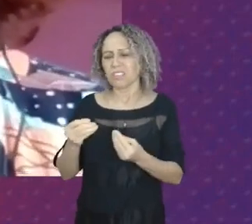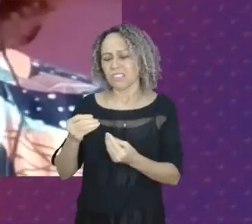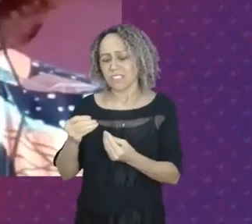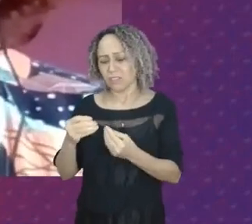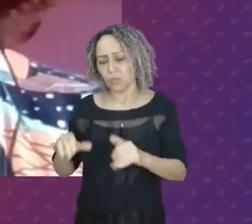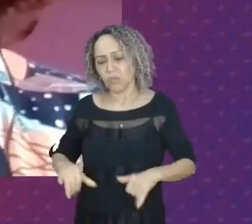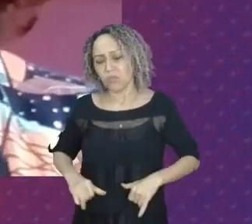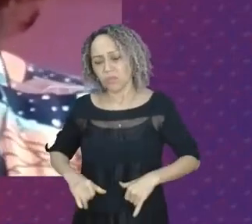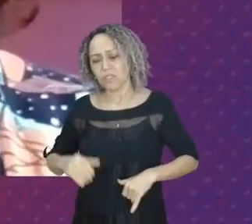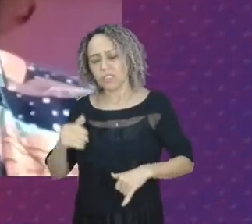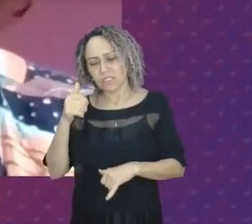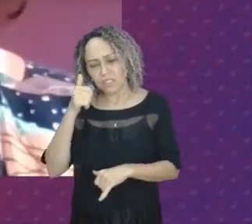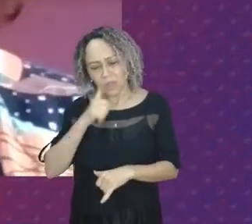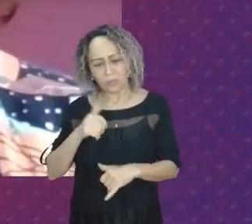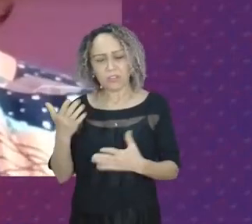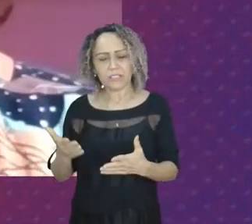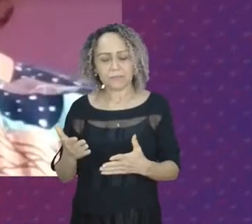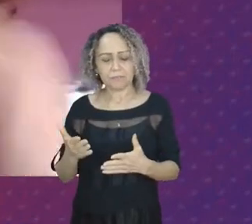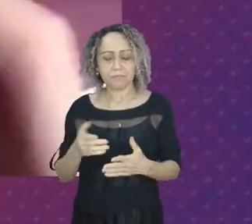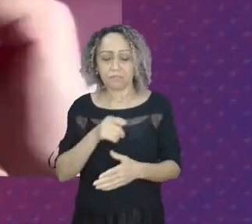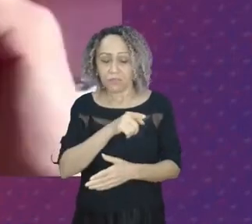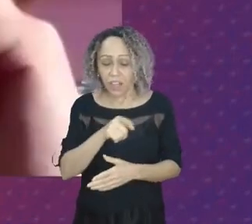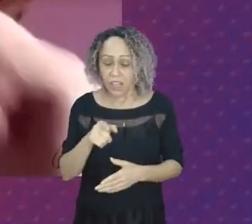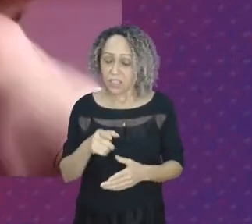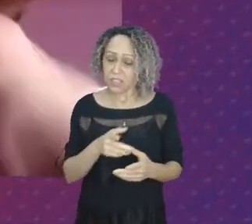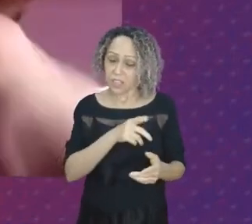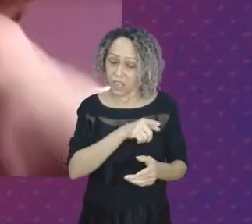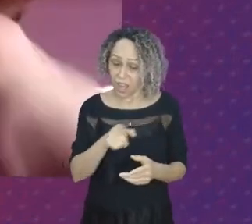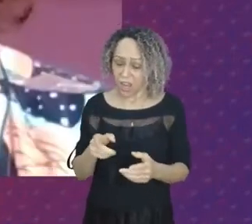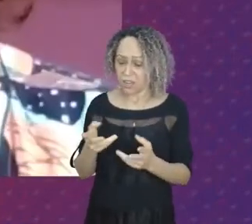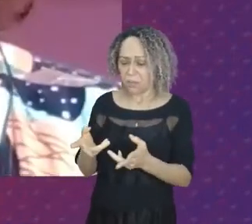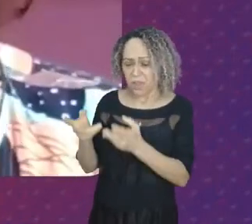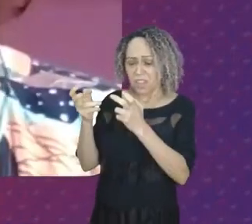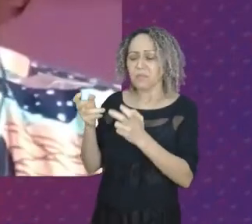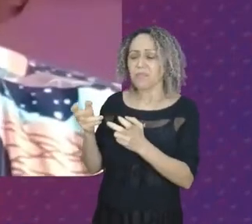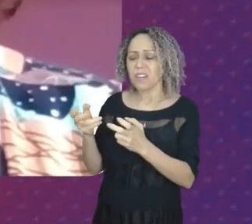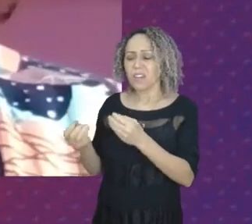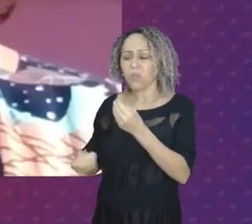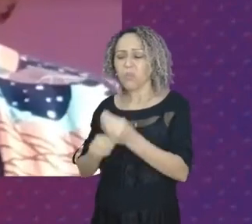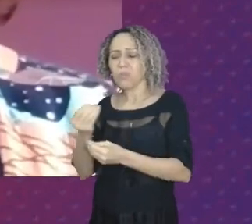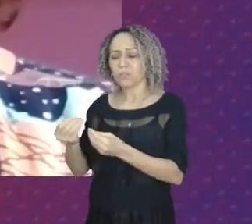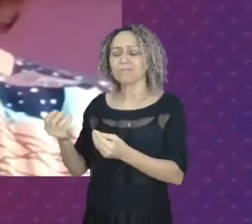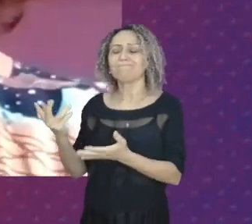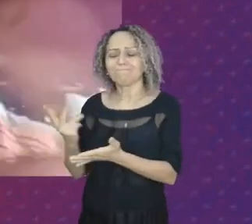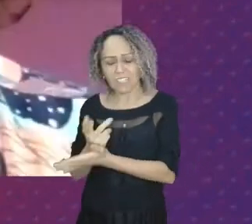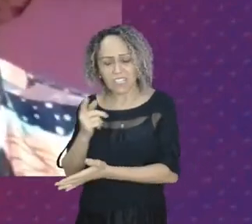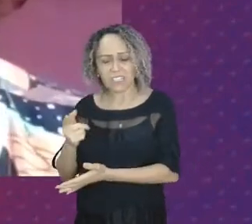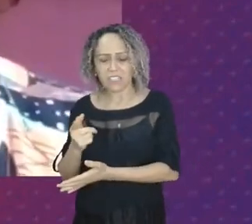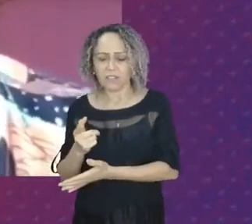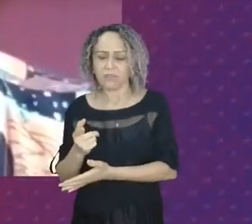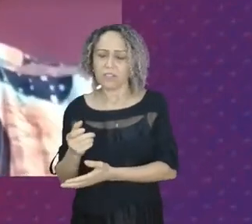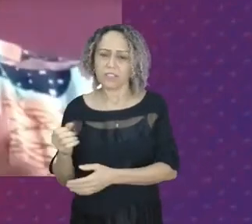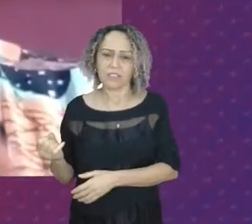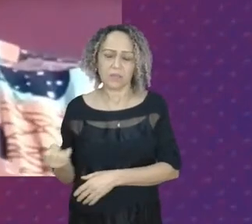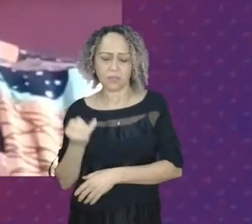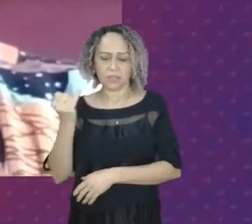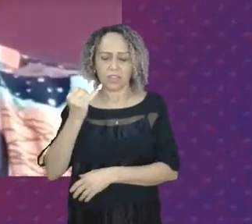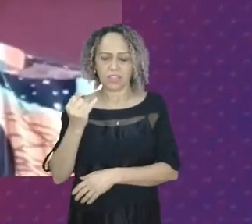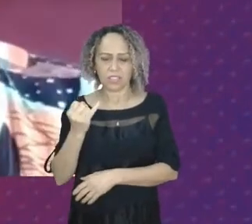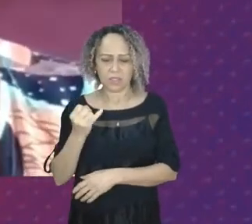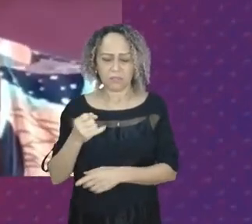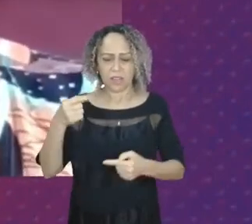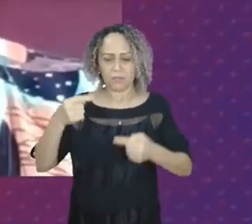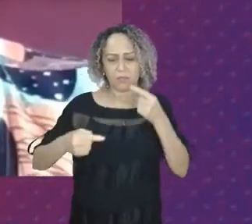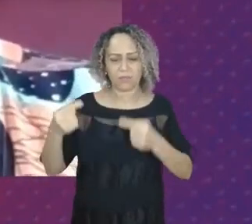impactar diretamente na qualidade da política pública que vai ser pensada. Então, para finalizar, real,